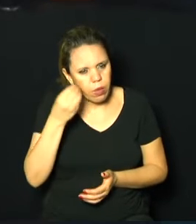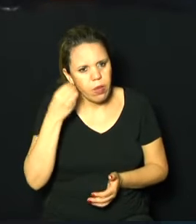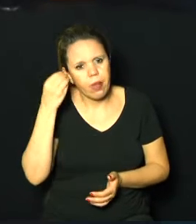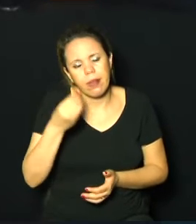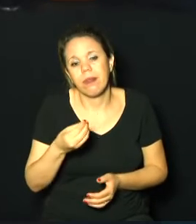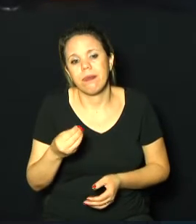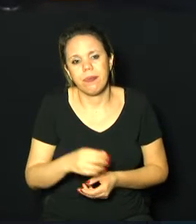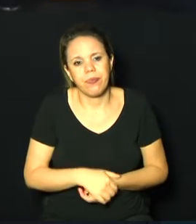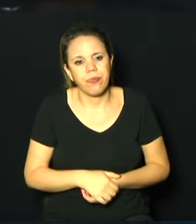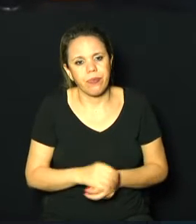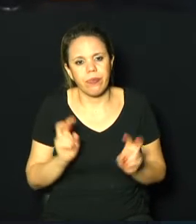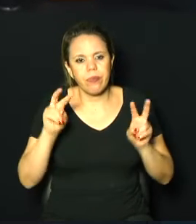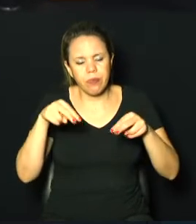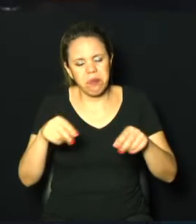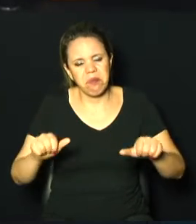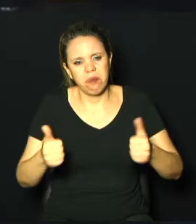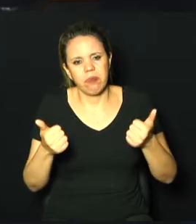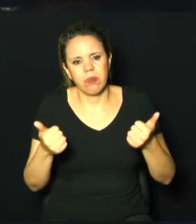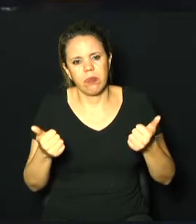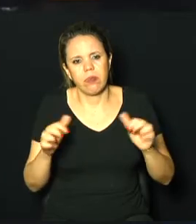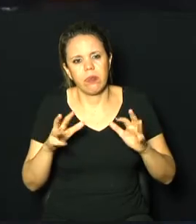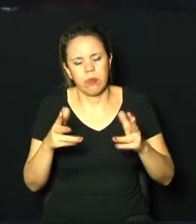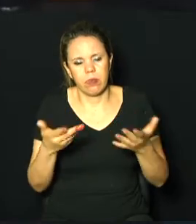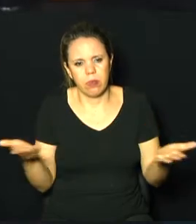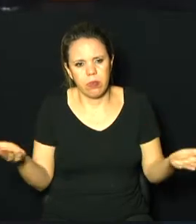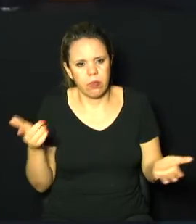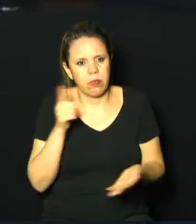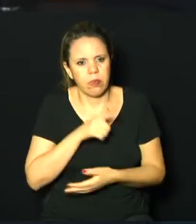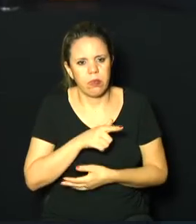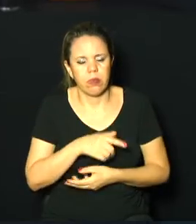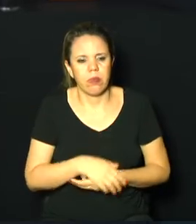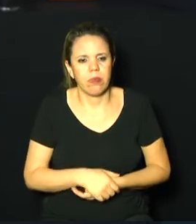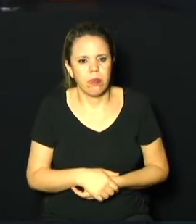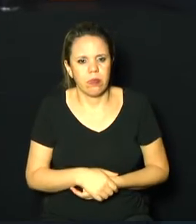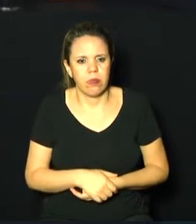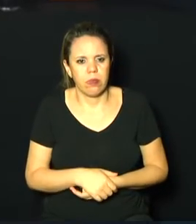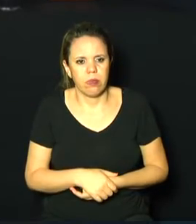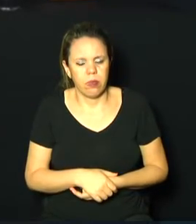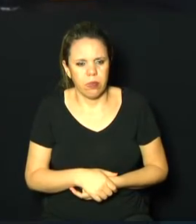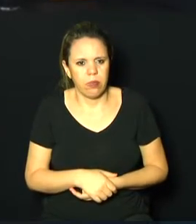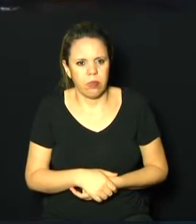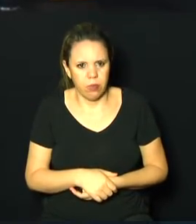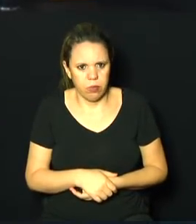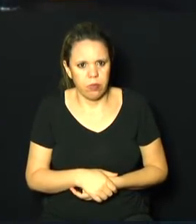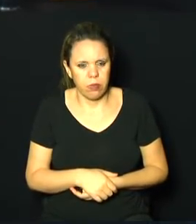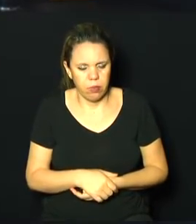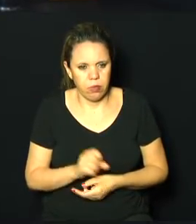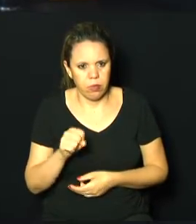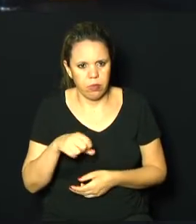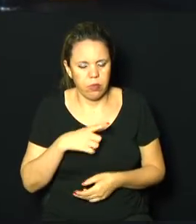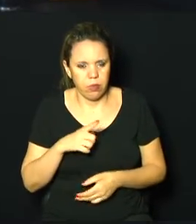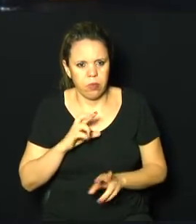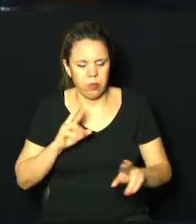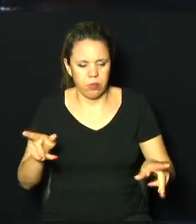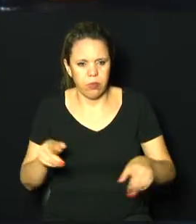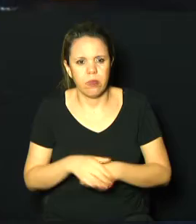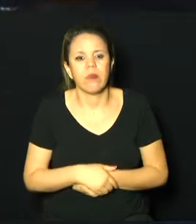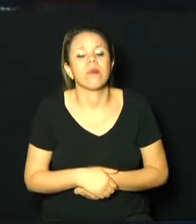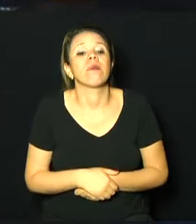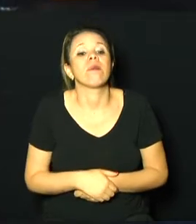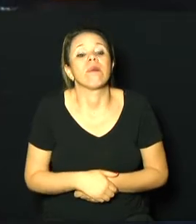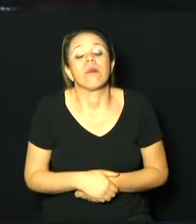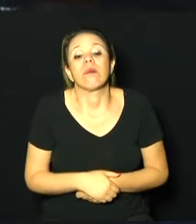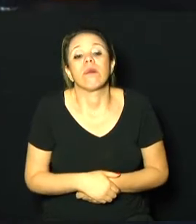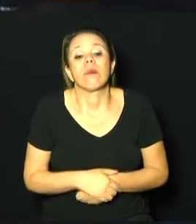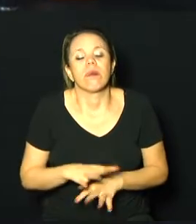vivenciando e olhando positivamente para tudo isso que a gente consegue aí trazer uma diferença,